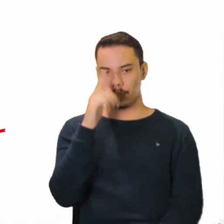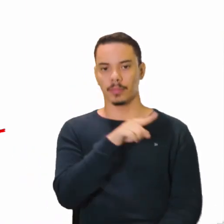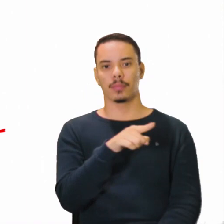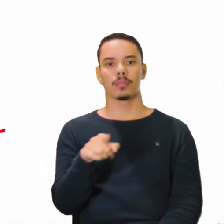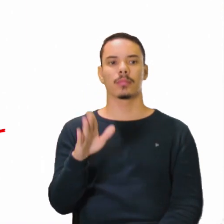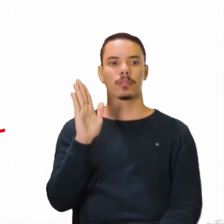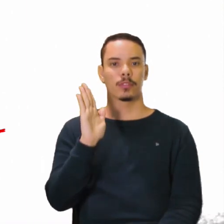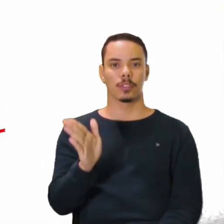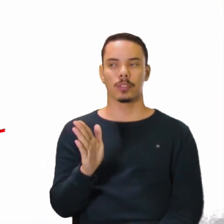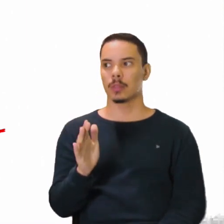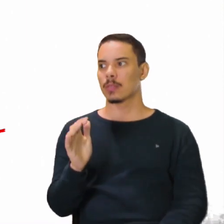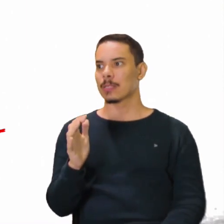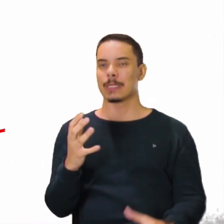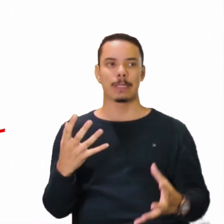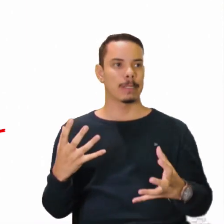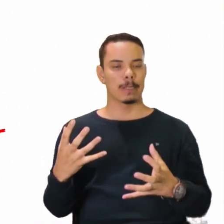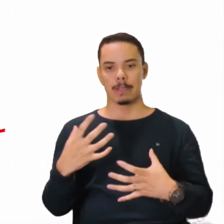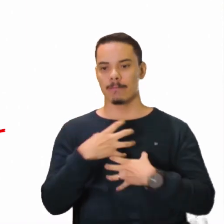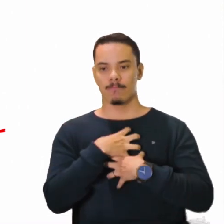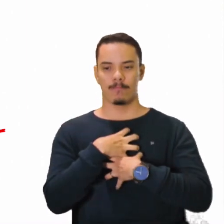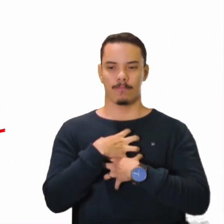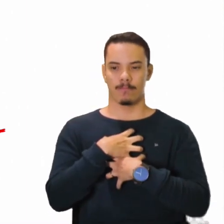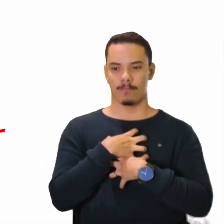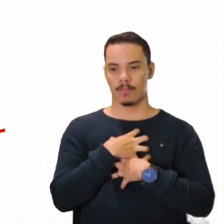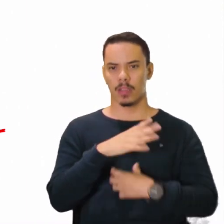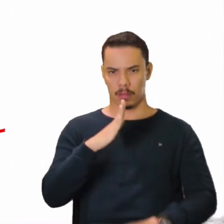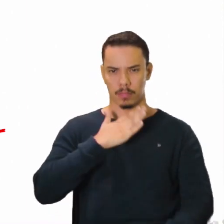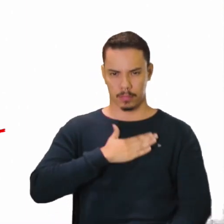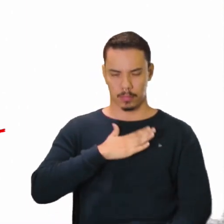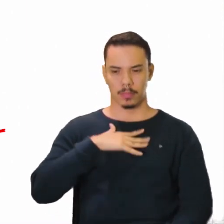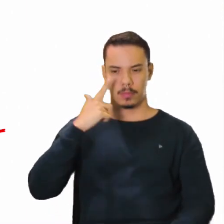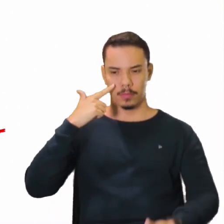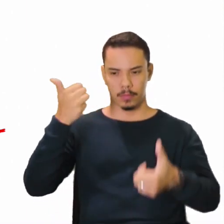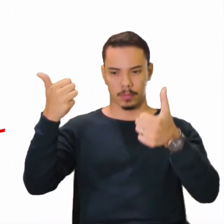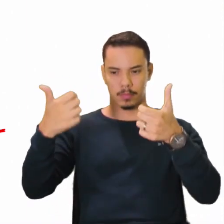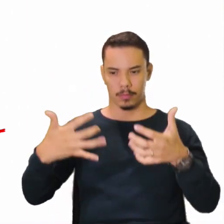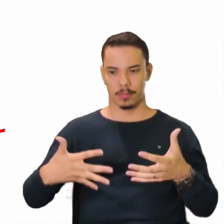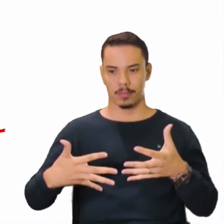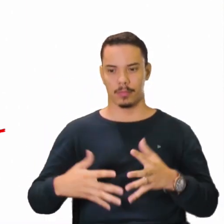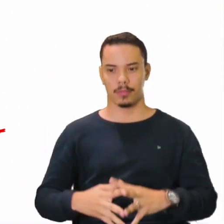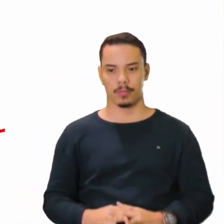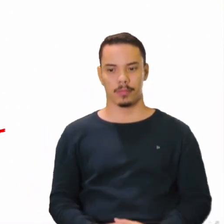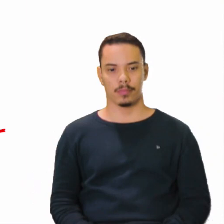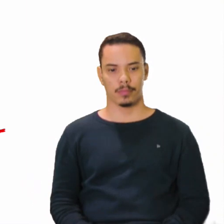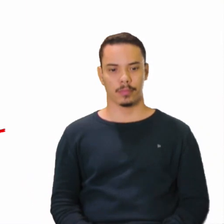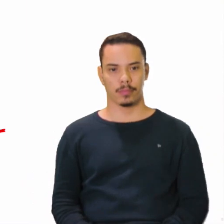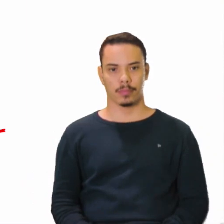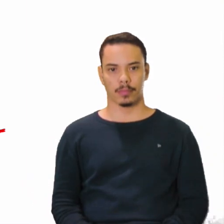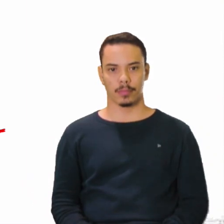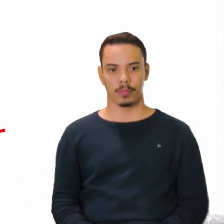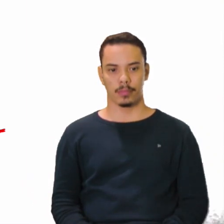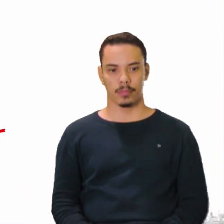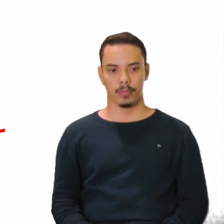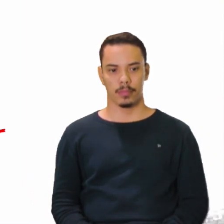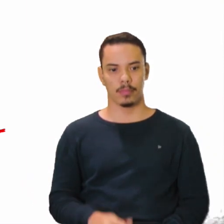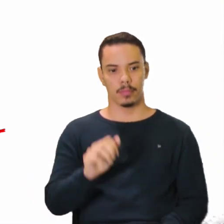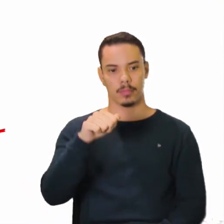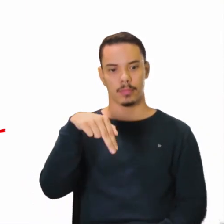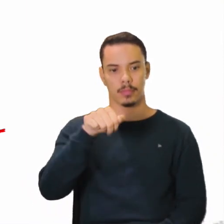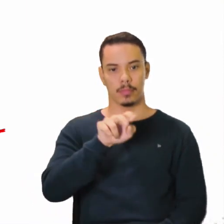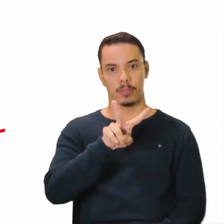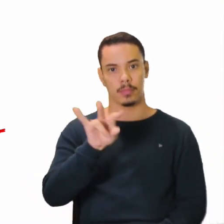já ficou de cara aí. Calma, olha só. Vamos aqui no exemplo. Primeiro exemplo. Ana